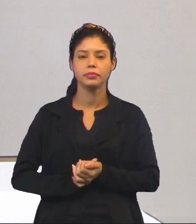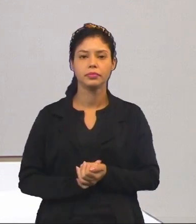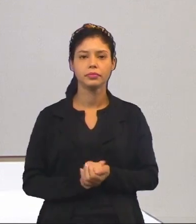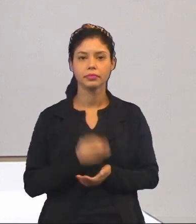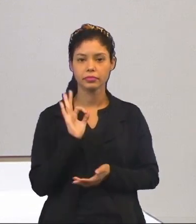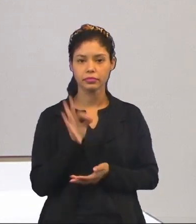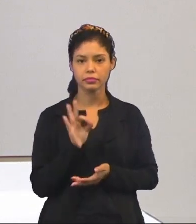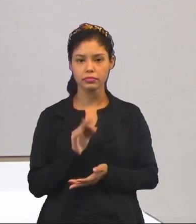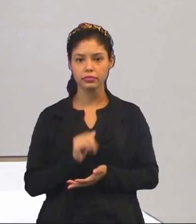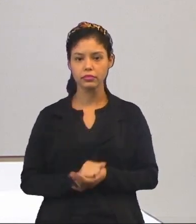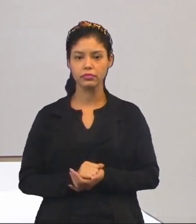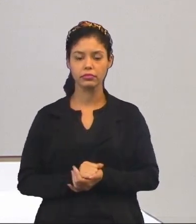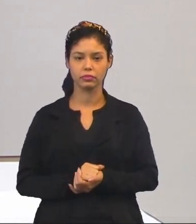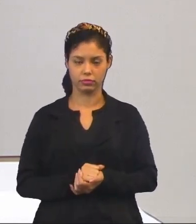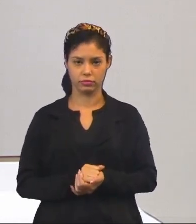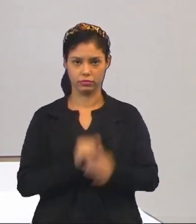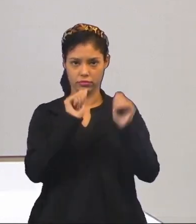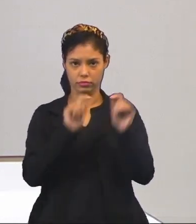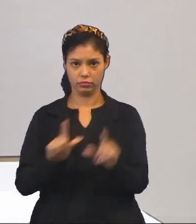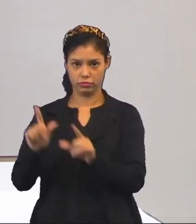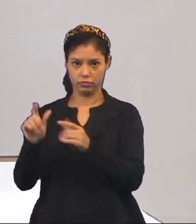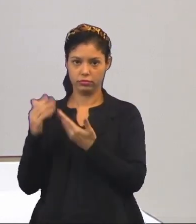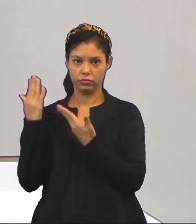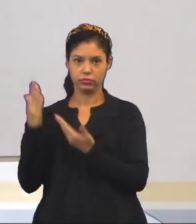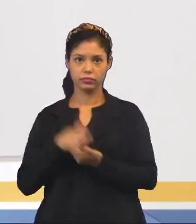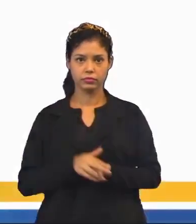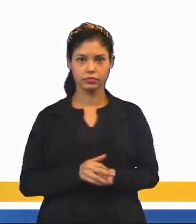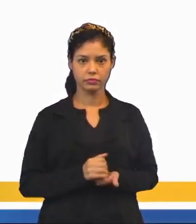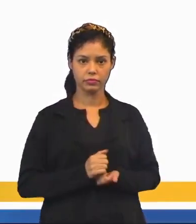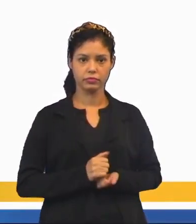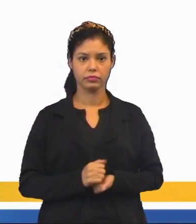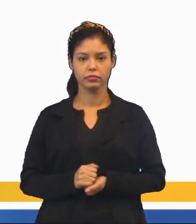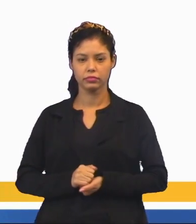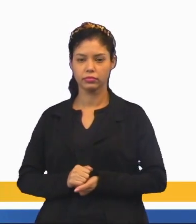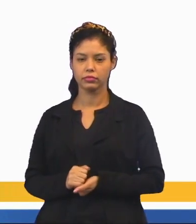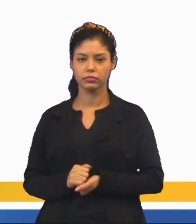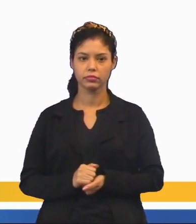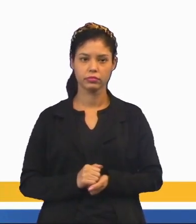malhas, certinho? Acompanha comigo aí na telinha.